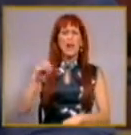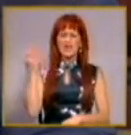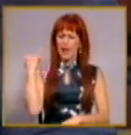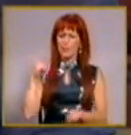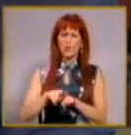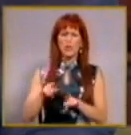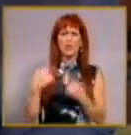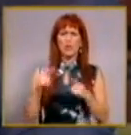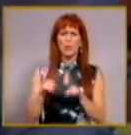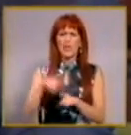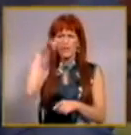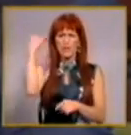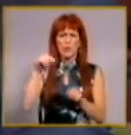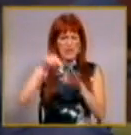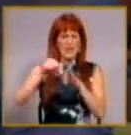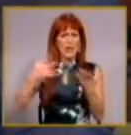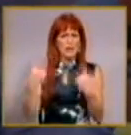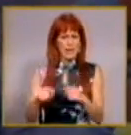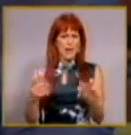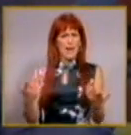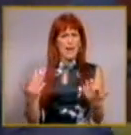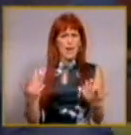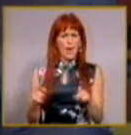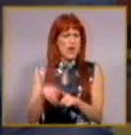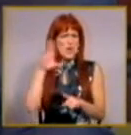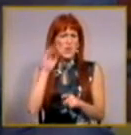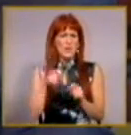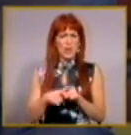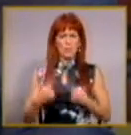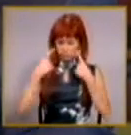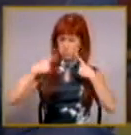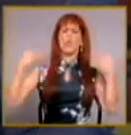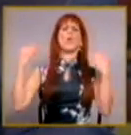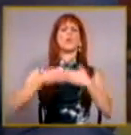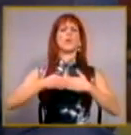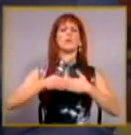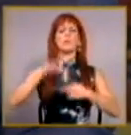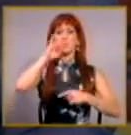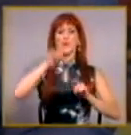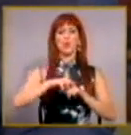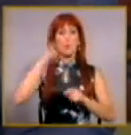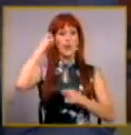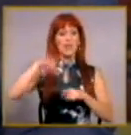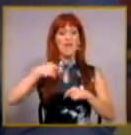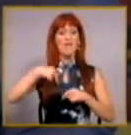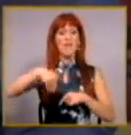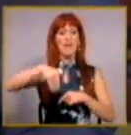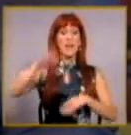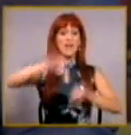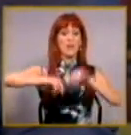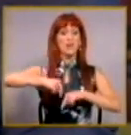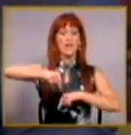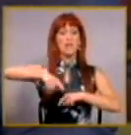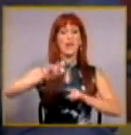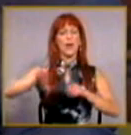tempo, tinha dificuldades internas e, por isso, agora eu não sei se é uma afirmação da liderança, mas que é claramente um pensar nas próximas eleições e criar